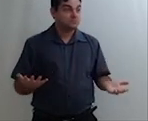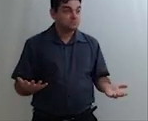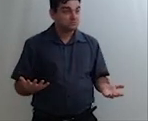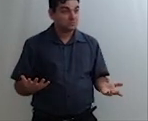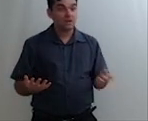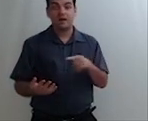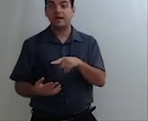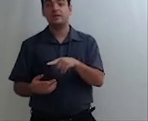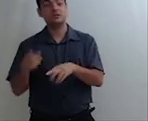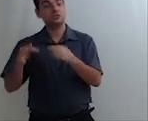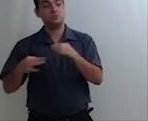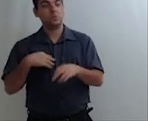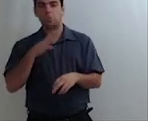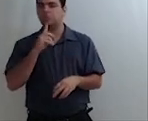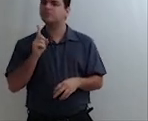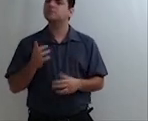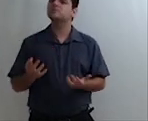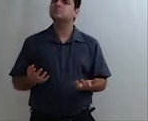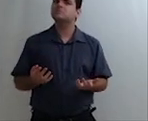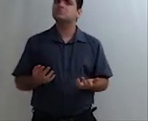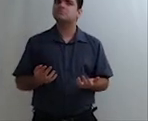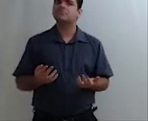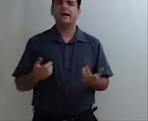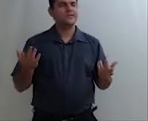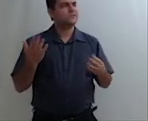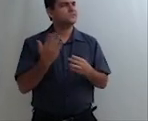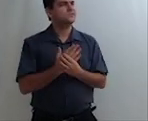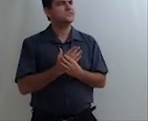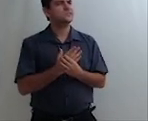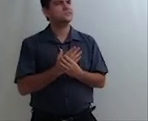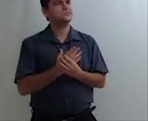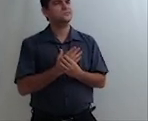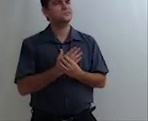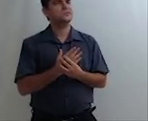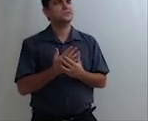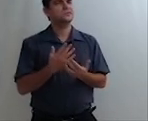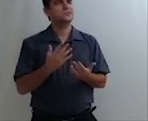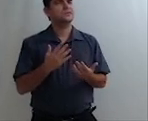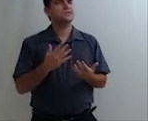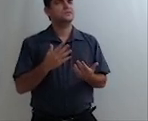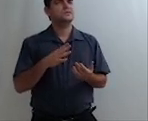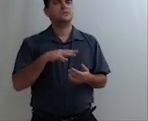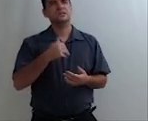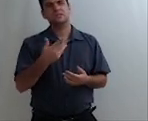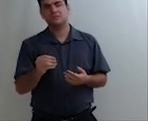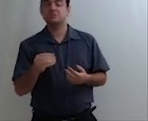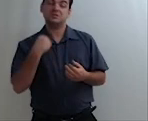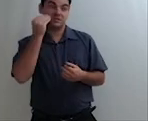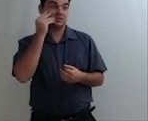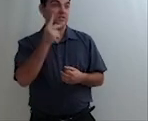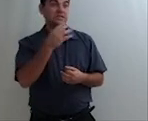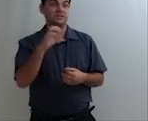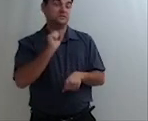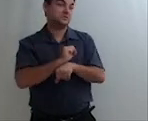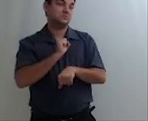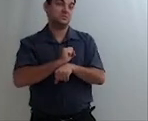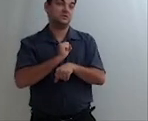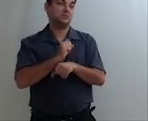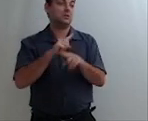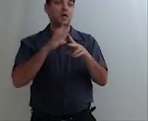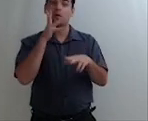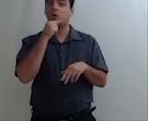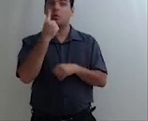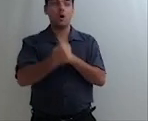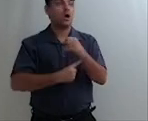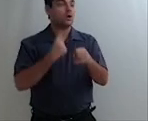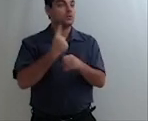juízo nós estamos com um processo com uma ação um obes cororo para ser julgado H um ano e qual